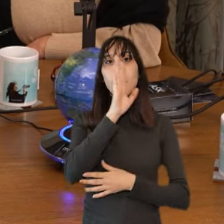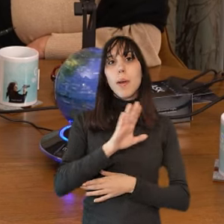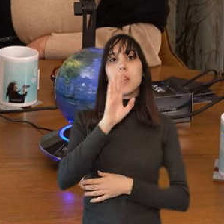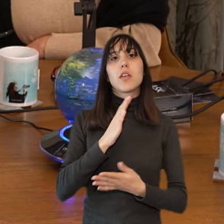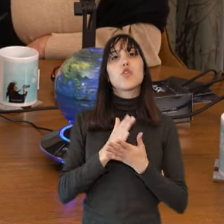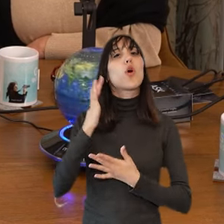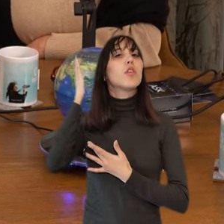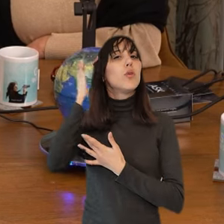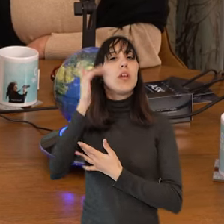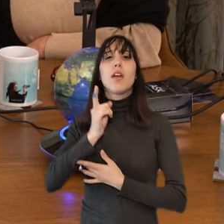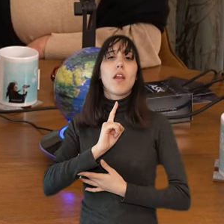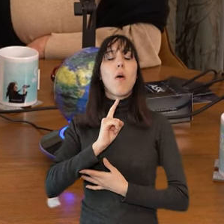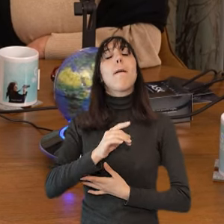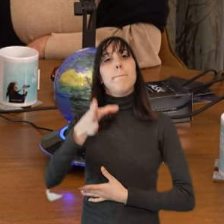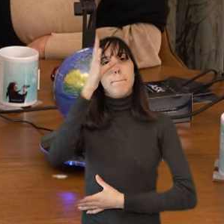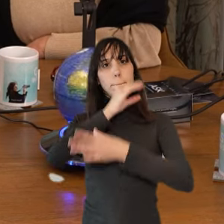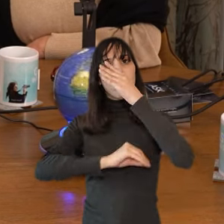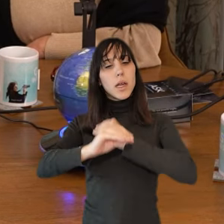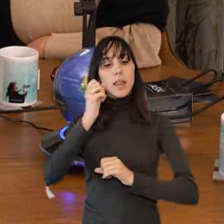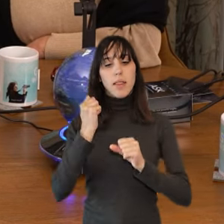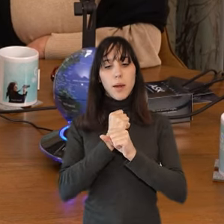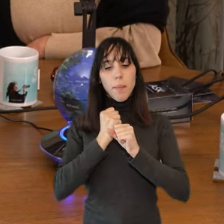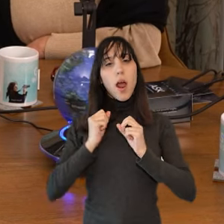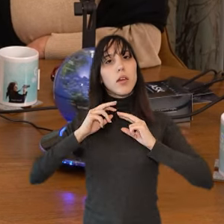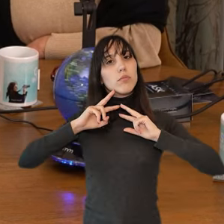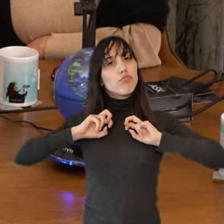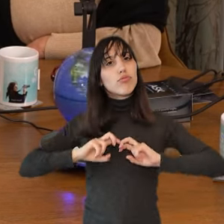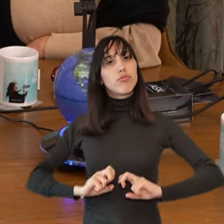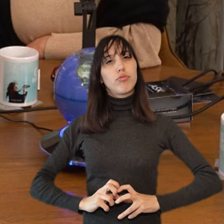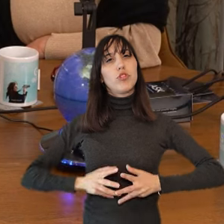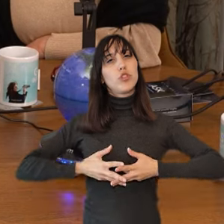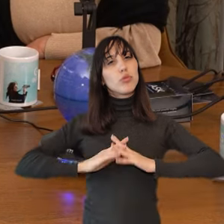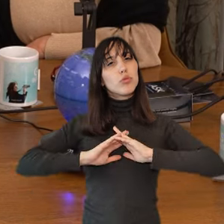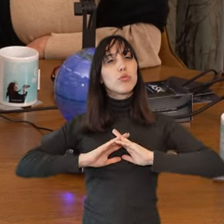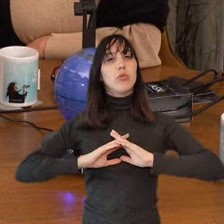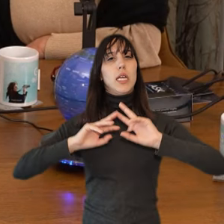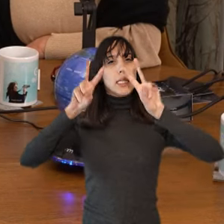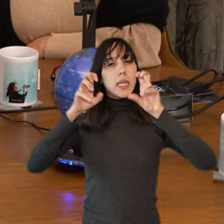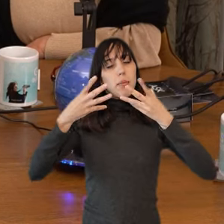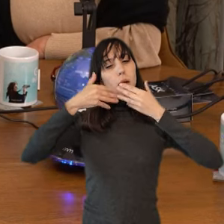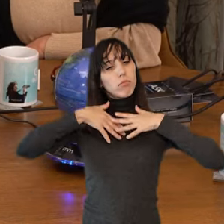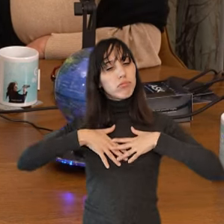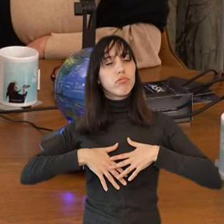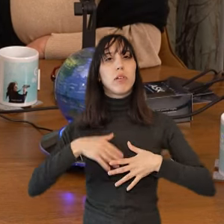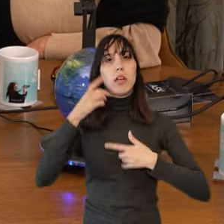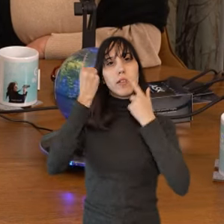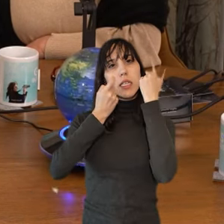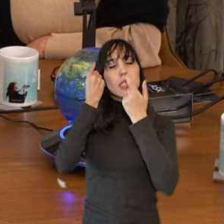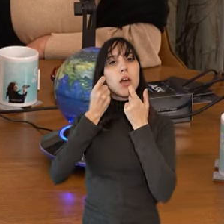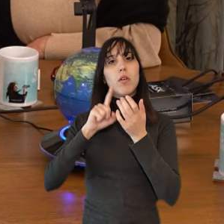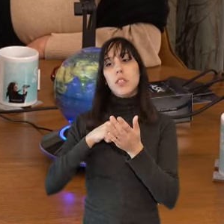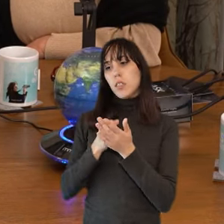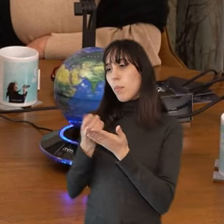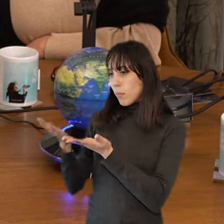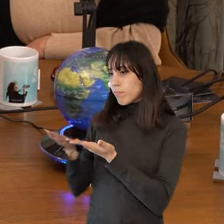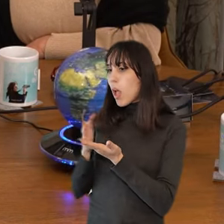coisa teórica de memorização é algo que é trabalhado é pesquisado é o conteúdo é é uma reflexão nós convidamos sempre o aluno